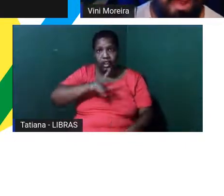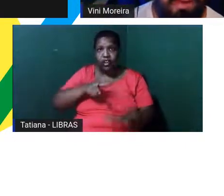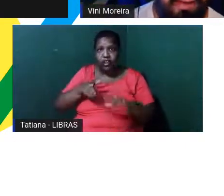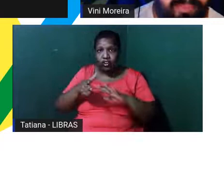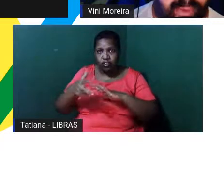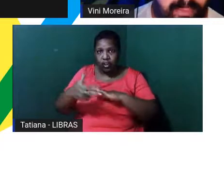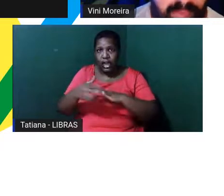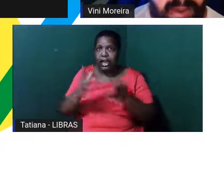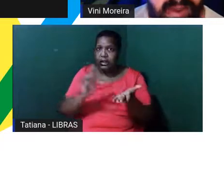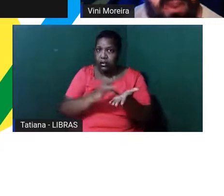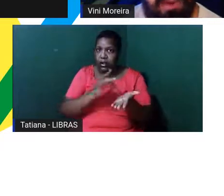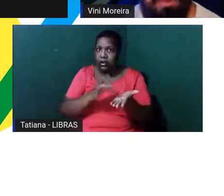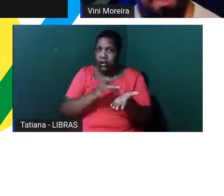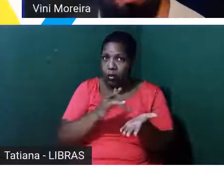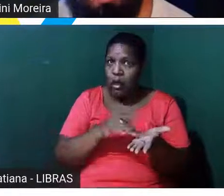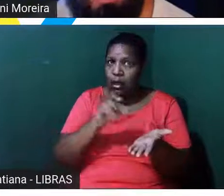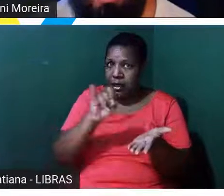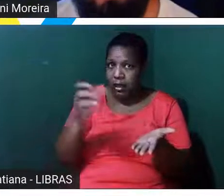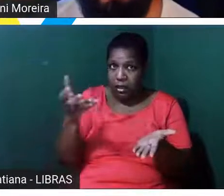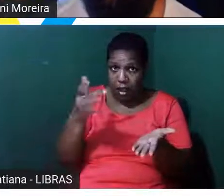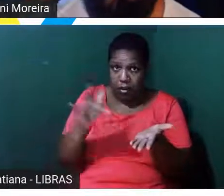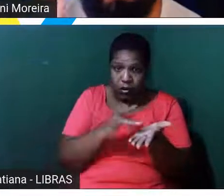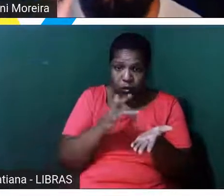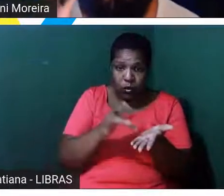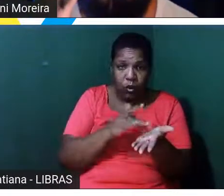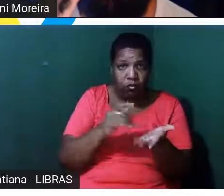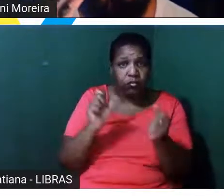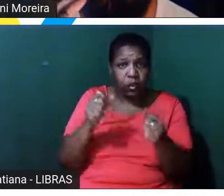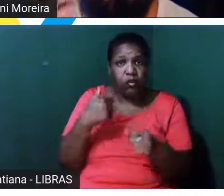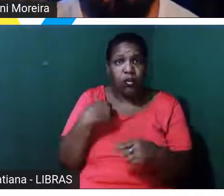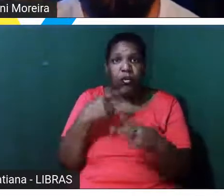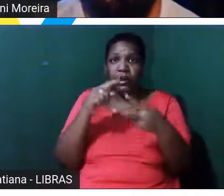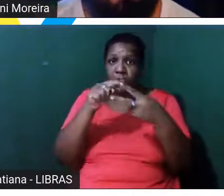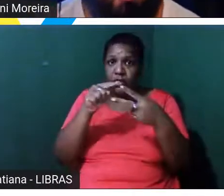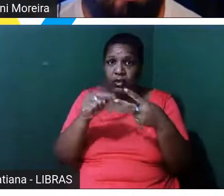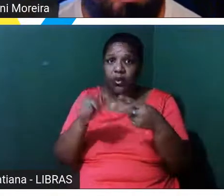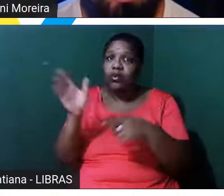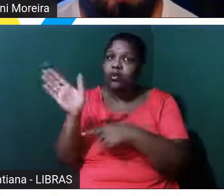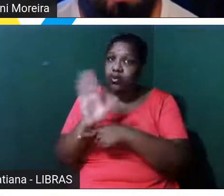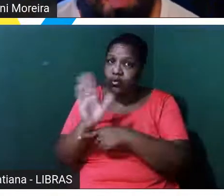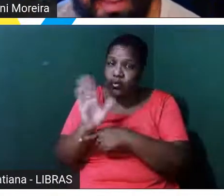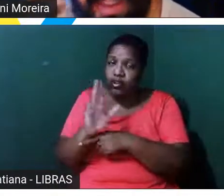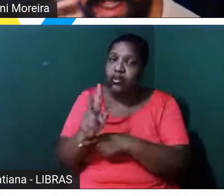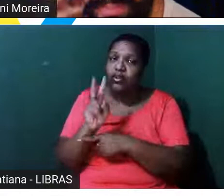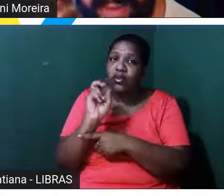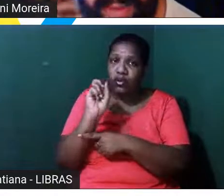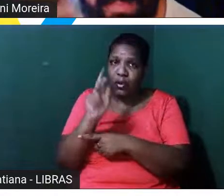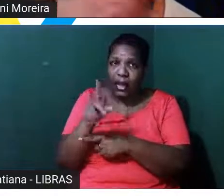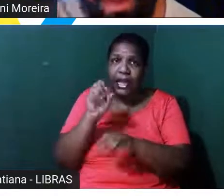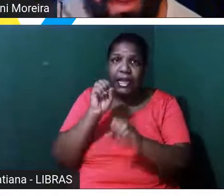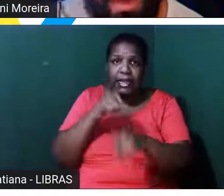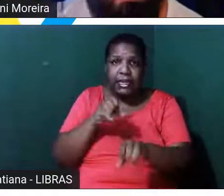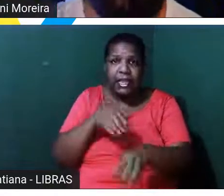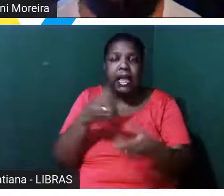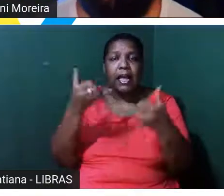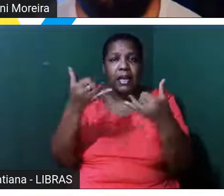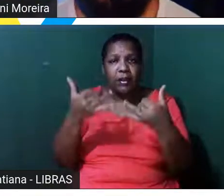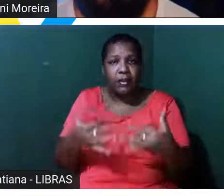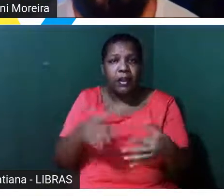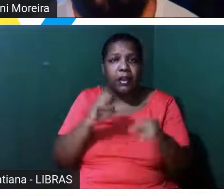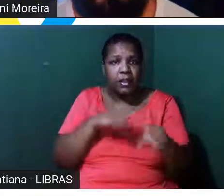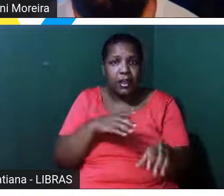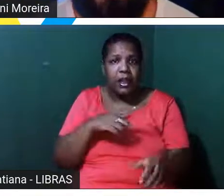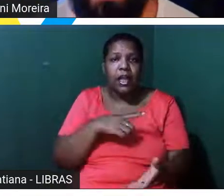então quem ou resultado só no celular eu vou mandar dois vídeos dois tutoriais para Sinais para repartir